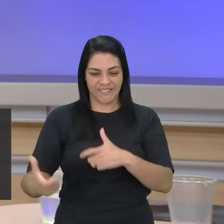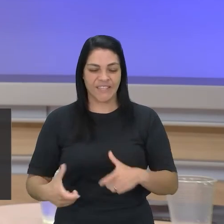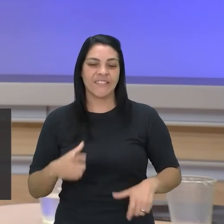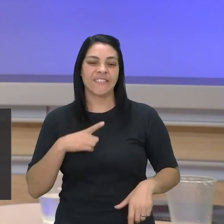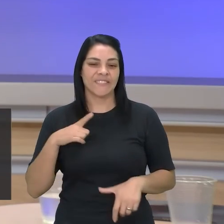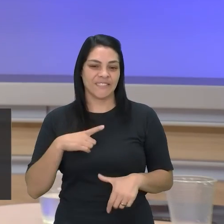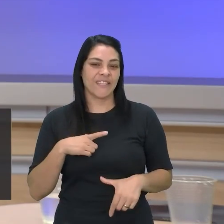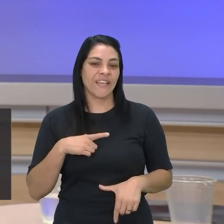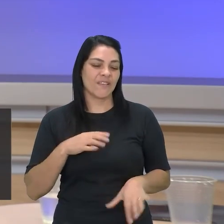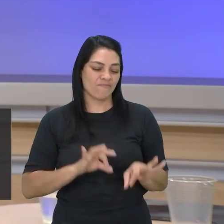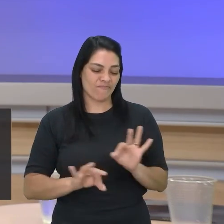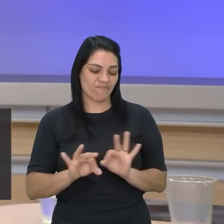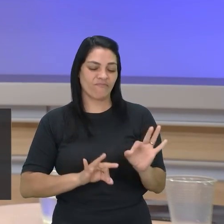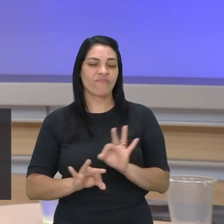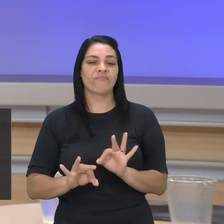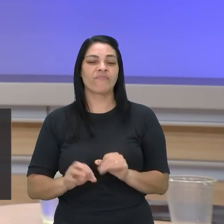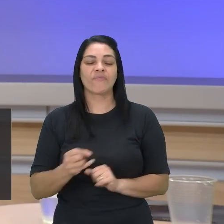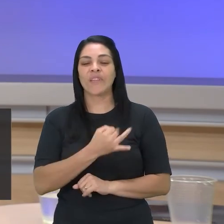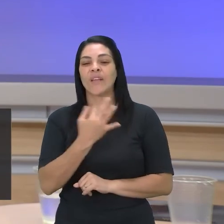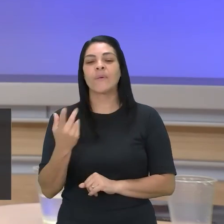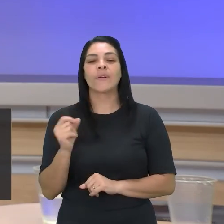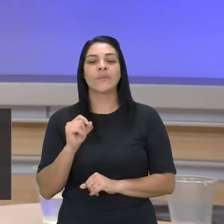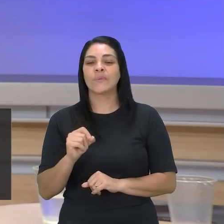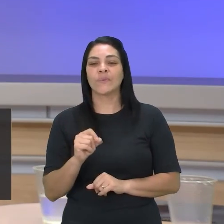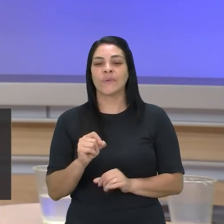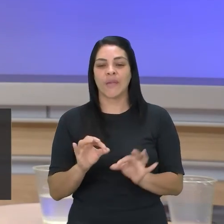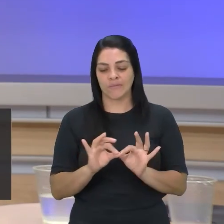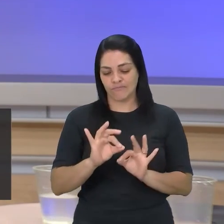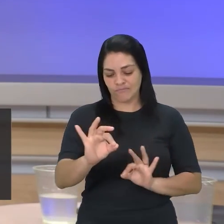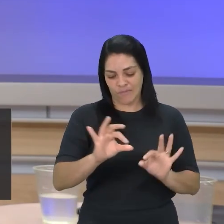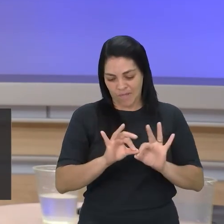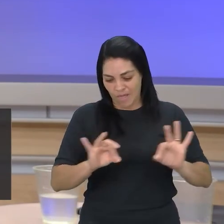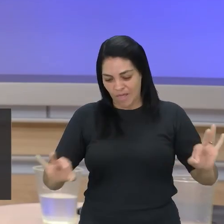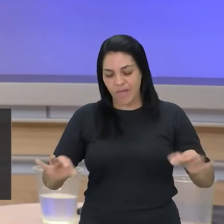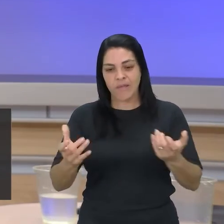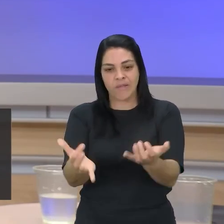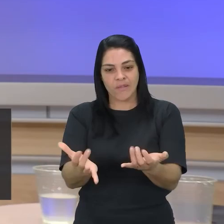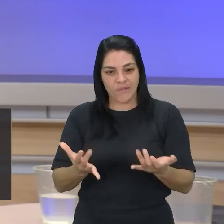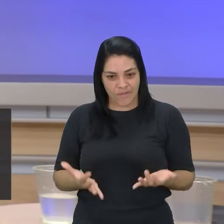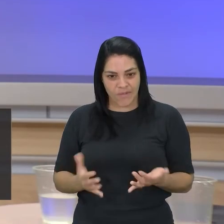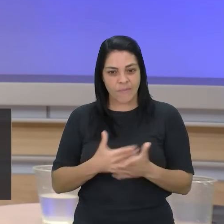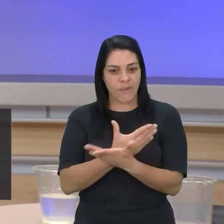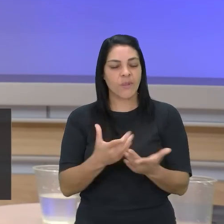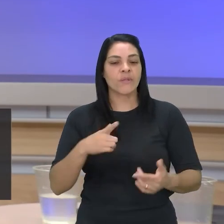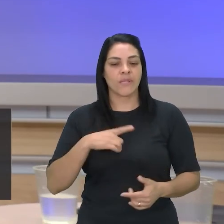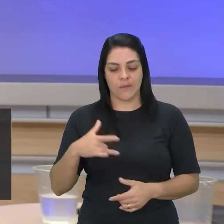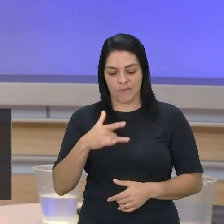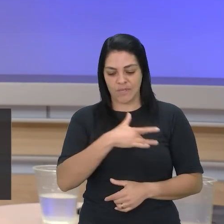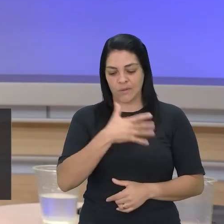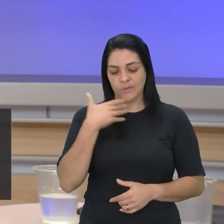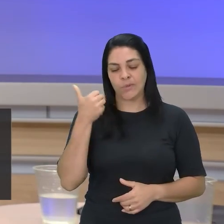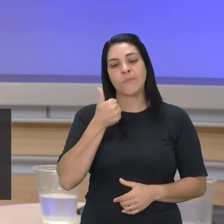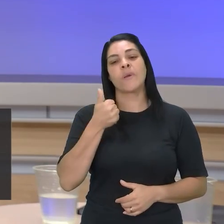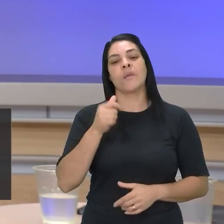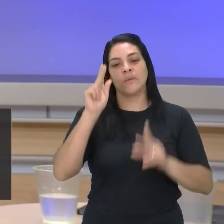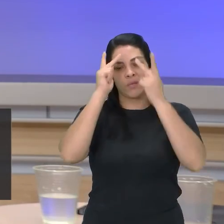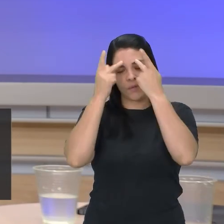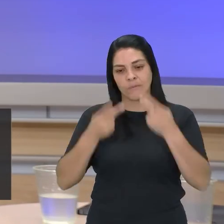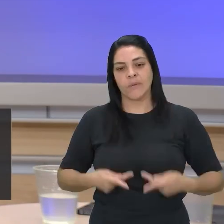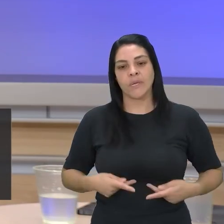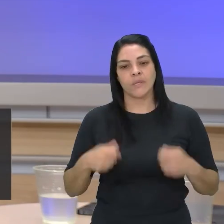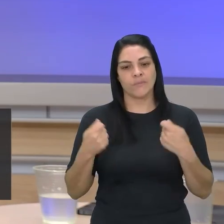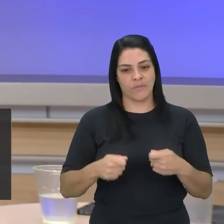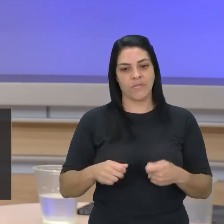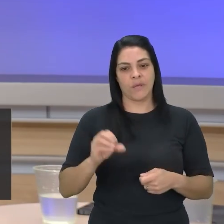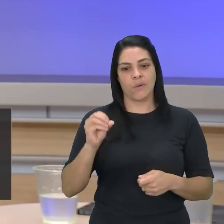de verdade, né? Quanto de metros quadrados de áreas verdes para a gente ter um bem-estar o ser humano precisa. São dados que a